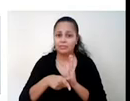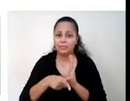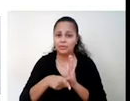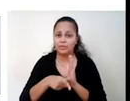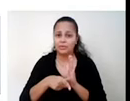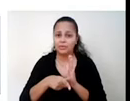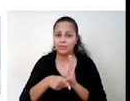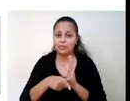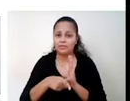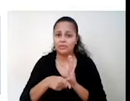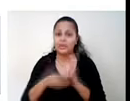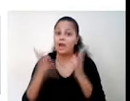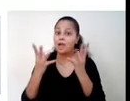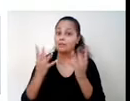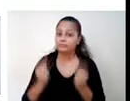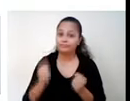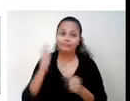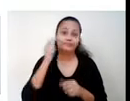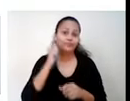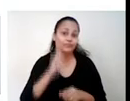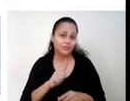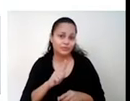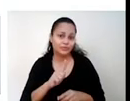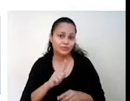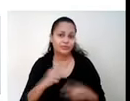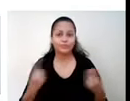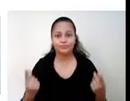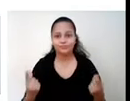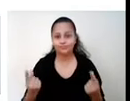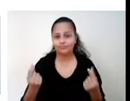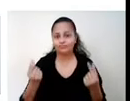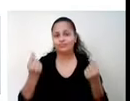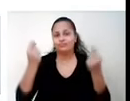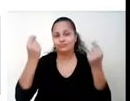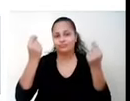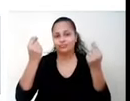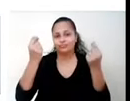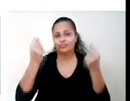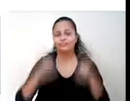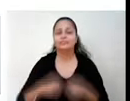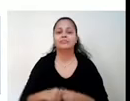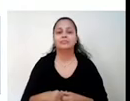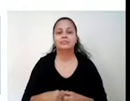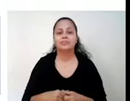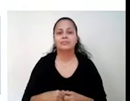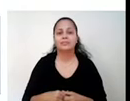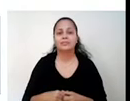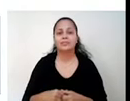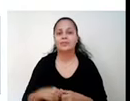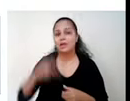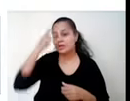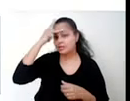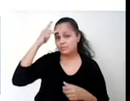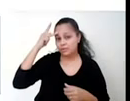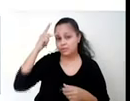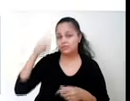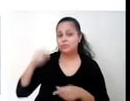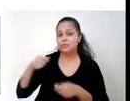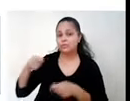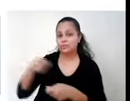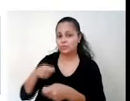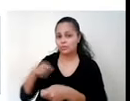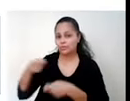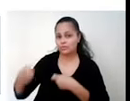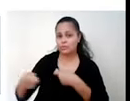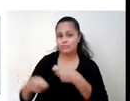uma nova classe social, a burguesia. Tá? Então, esses comerciantes